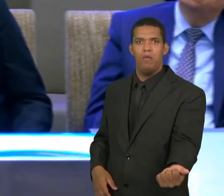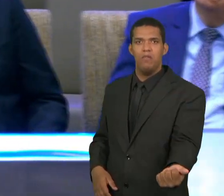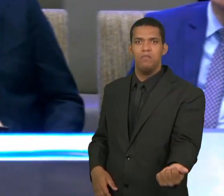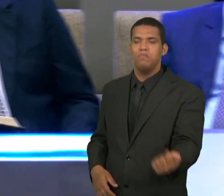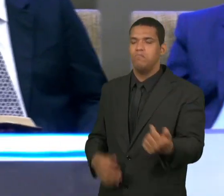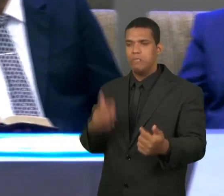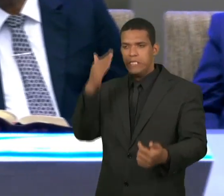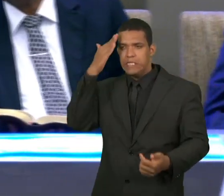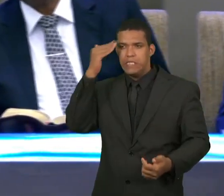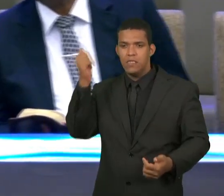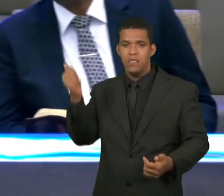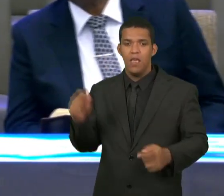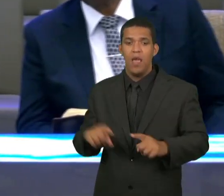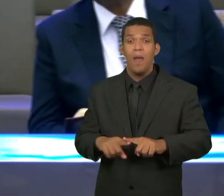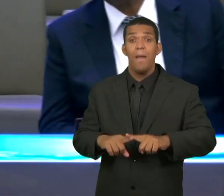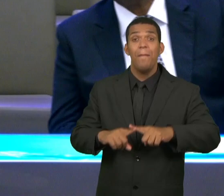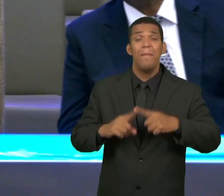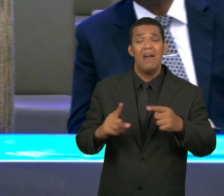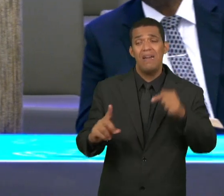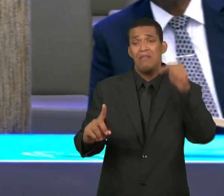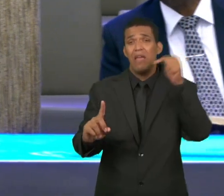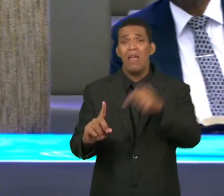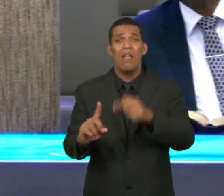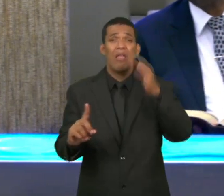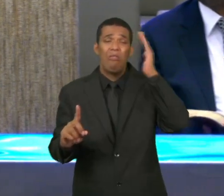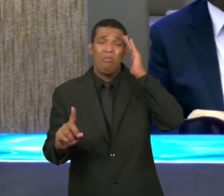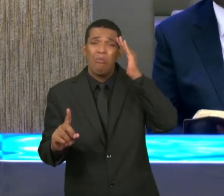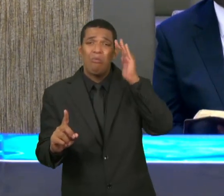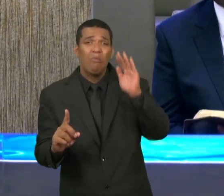Mas Aaron não entendeu que o propósito